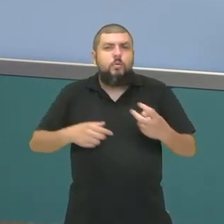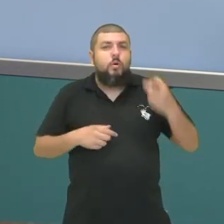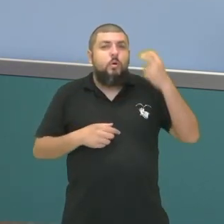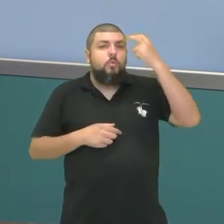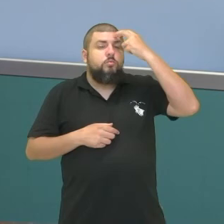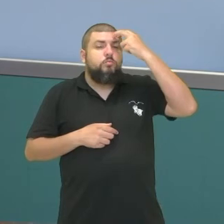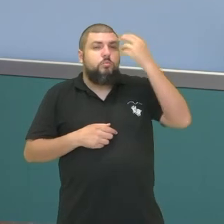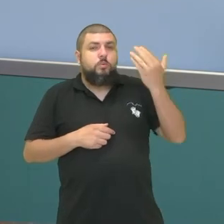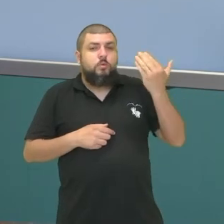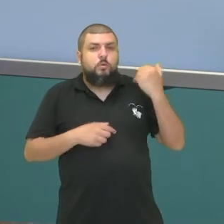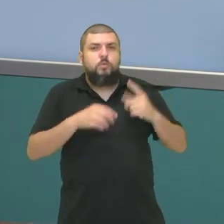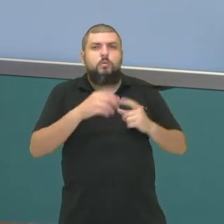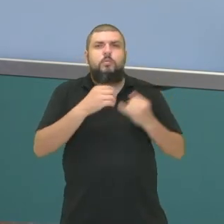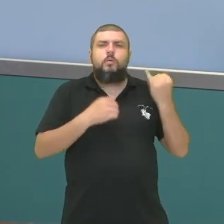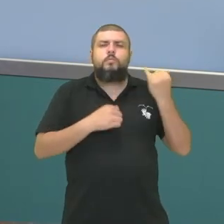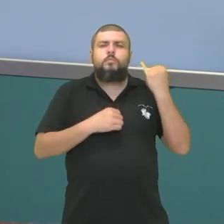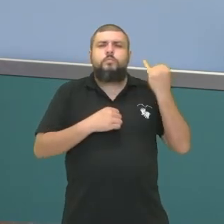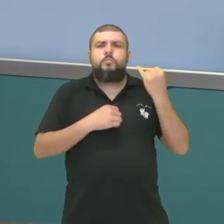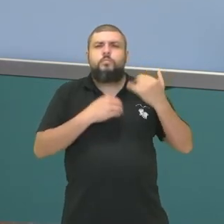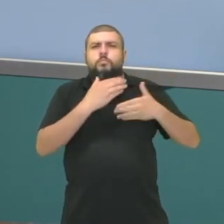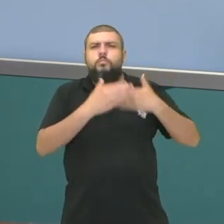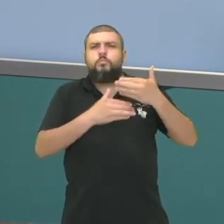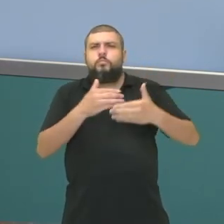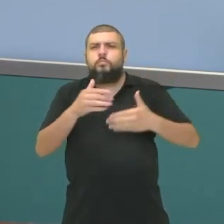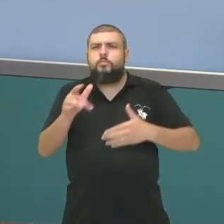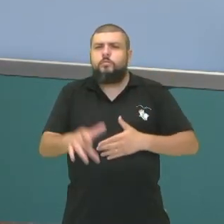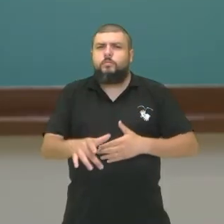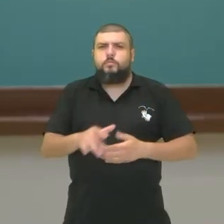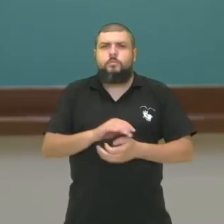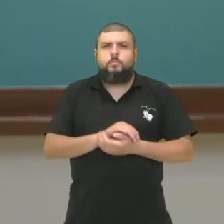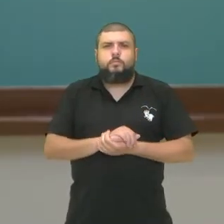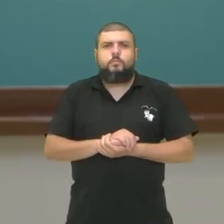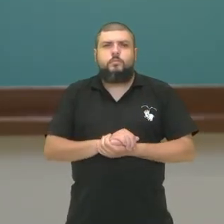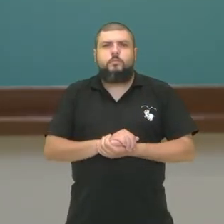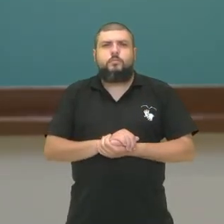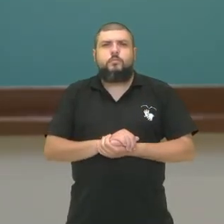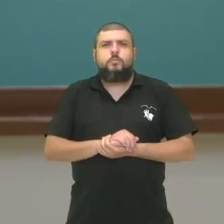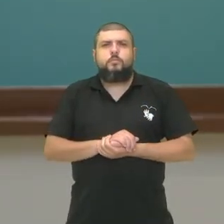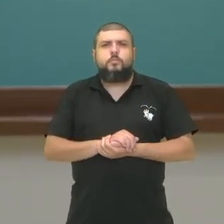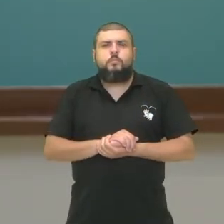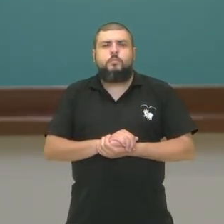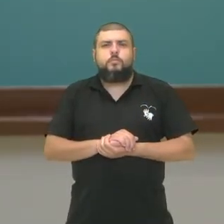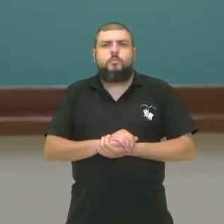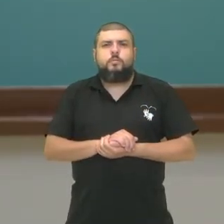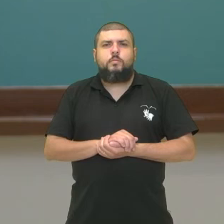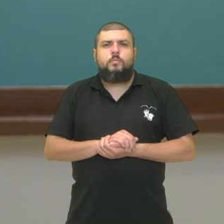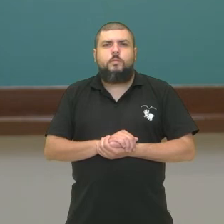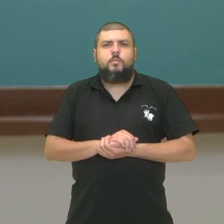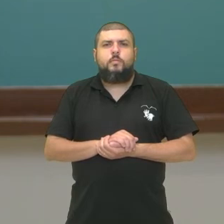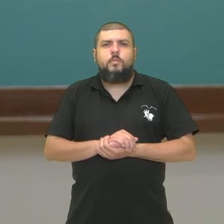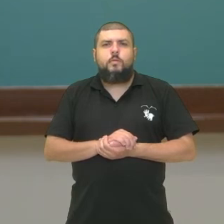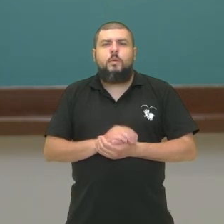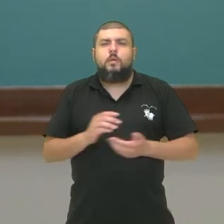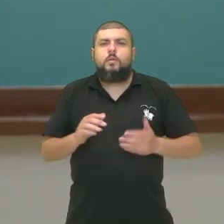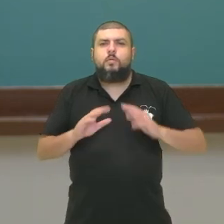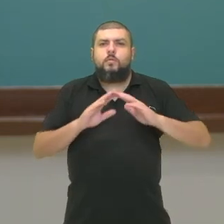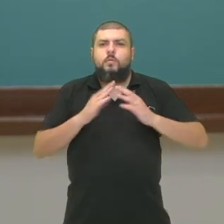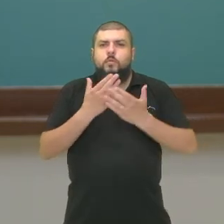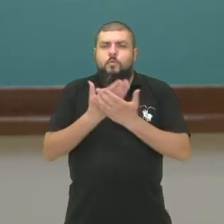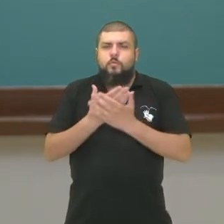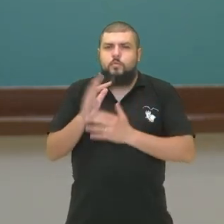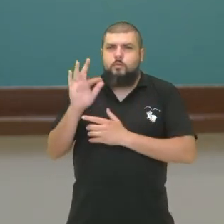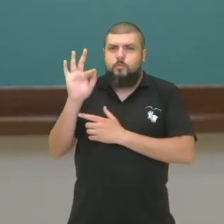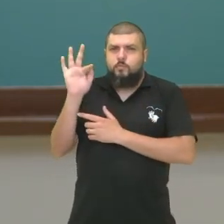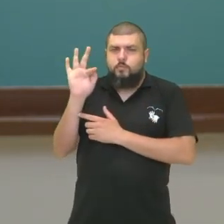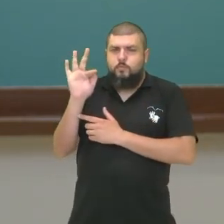que eram básicos, importantes, se tornam banais. Certo? E a grande questão para a escola de Frankfurt é que, dentro dos meios